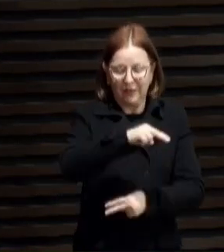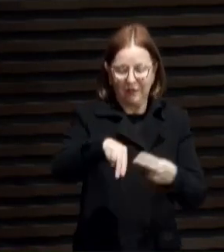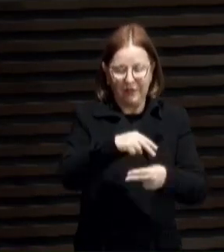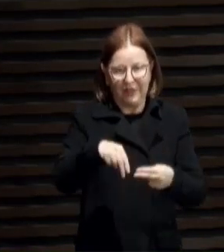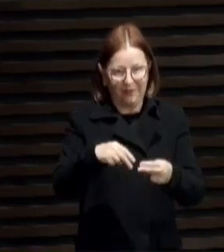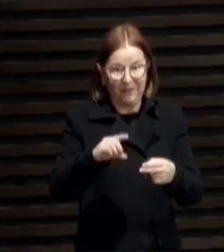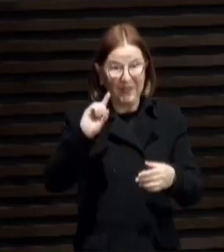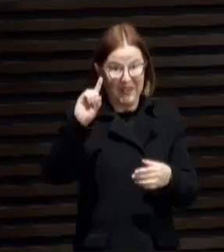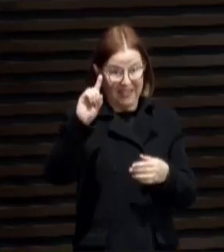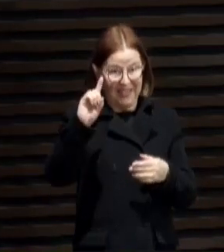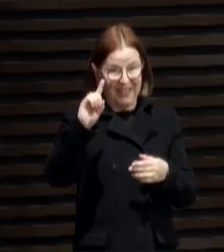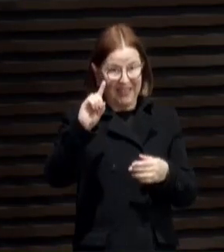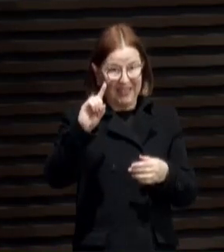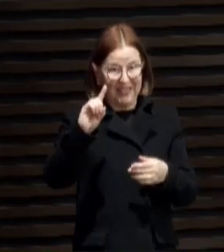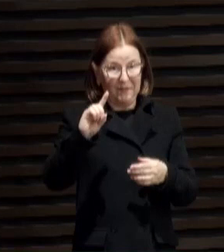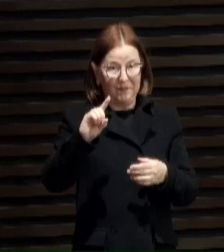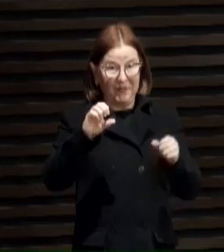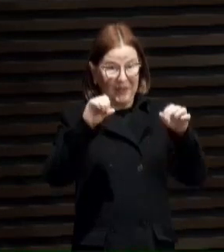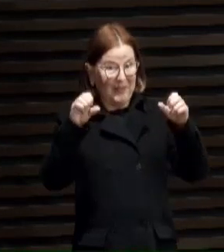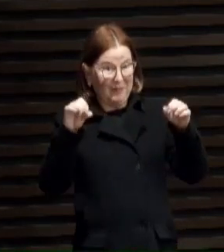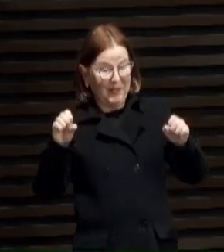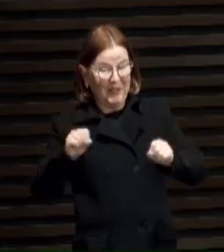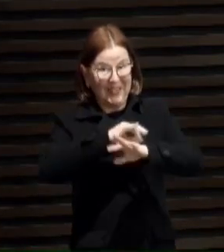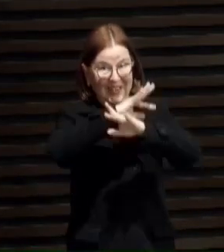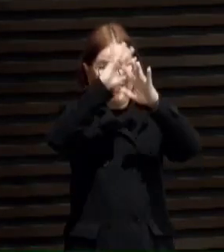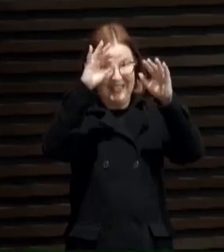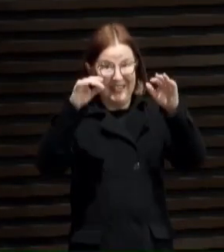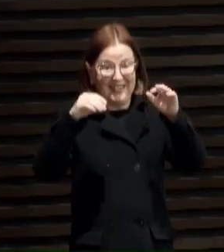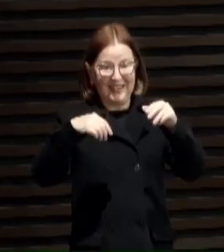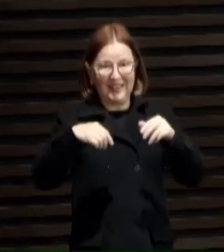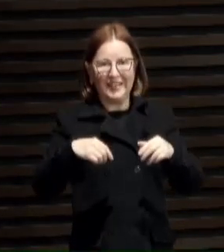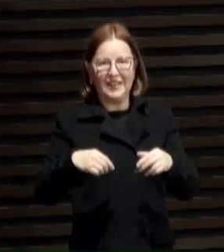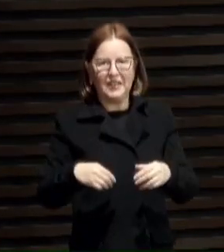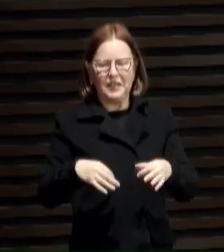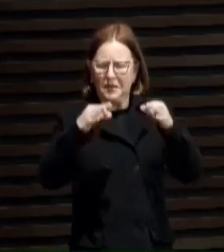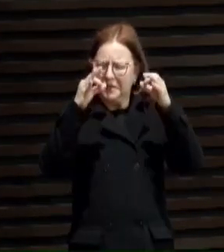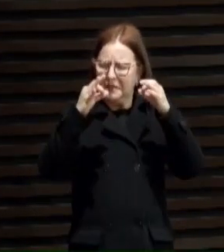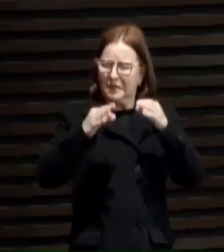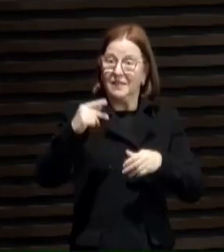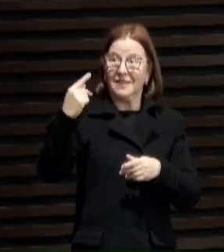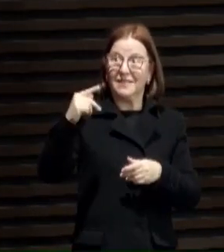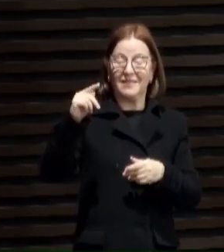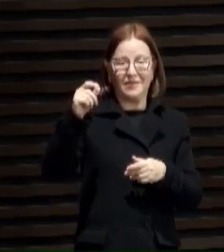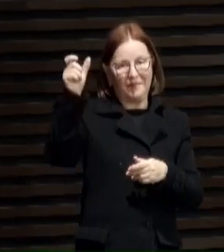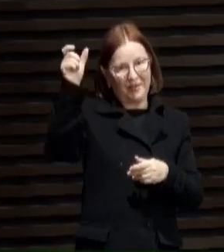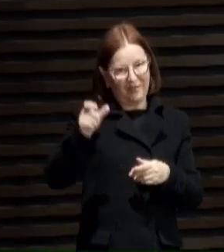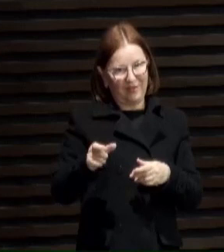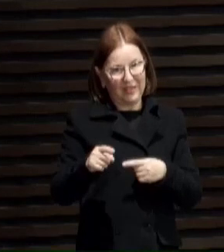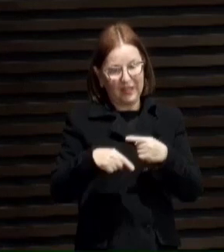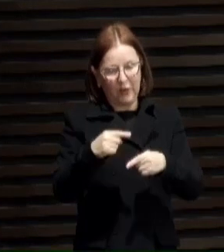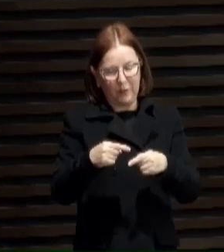expressão exata do seu ser, sustentando todas as coisas pela palavra do seu poder, depois de ter feito